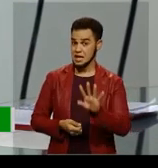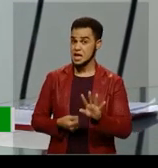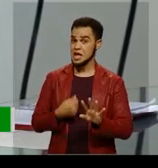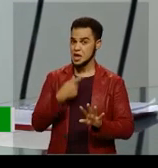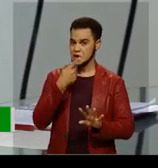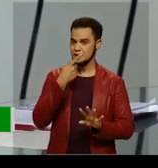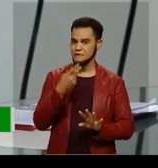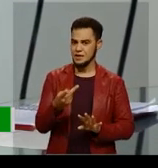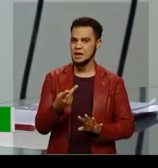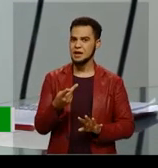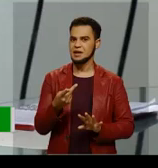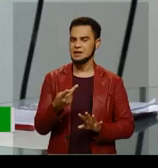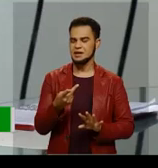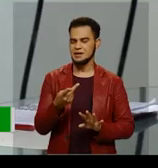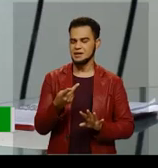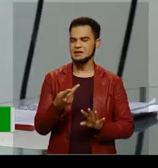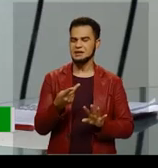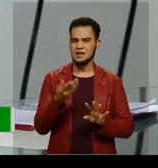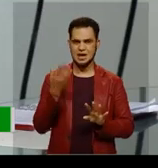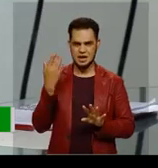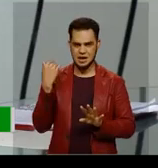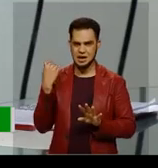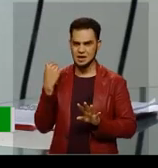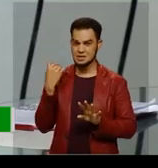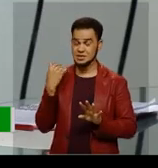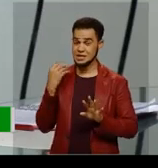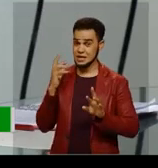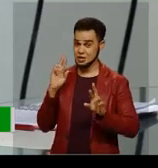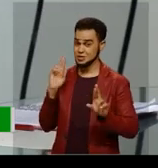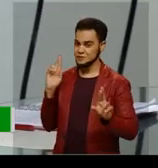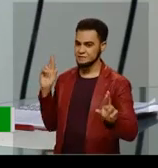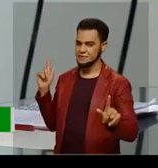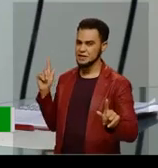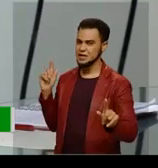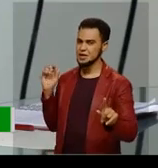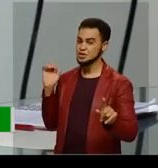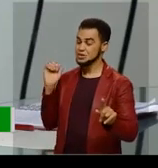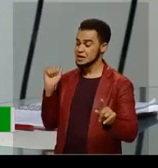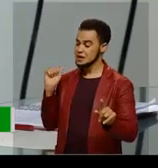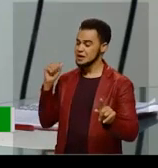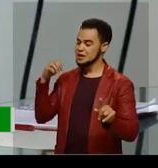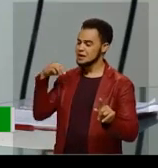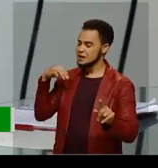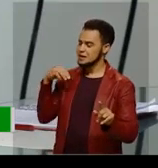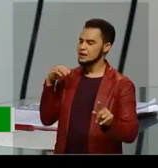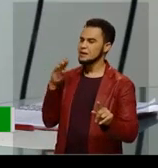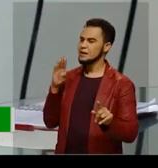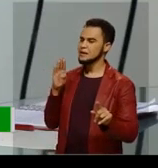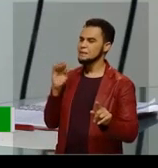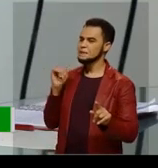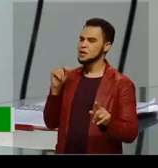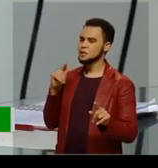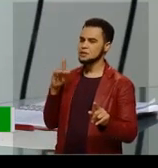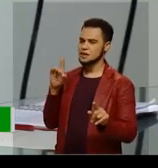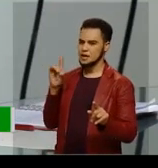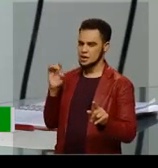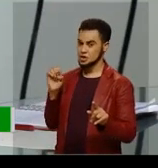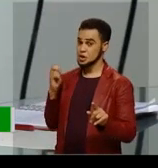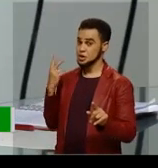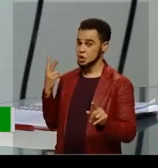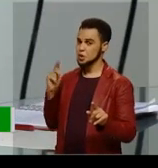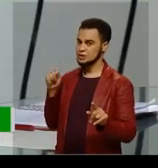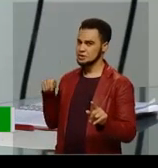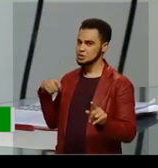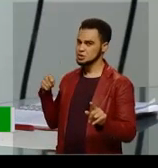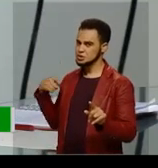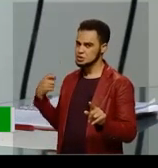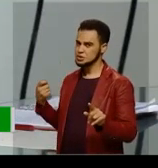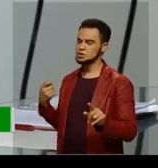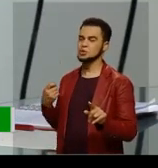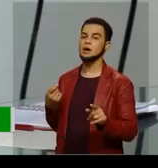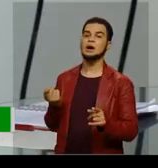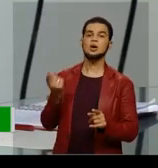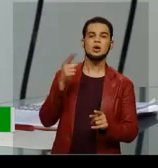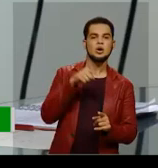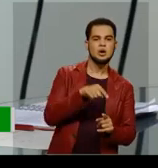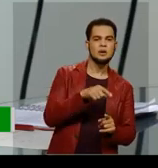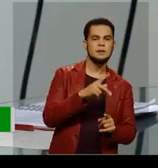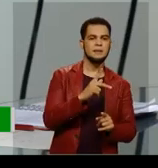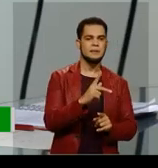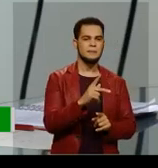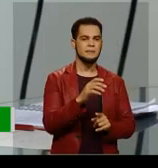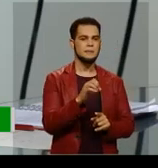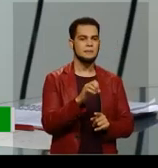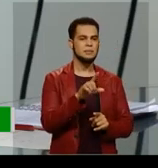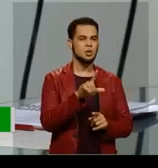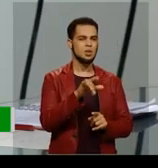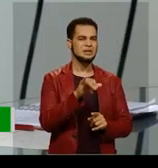agora polissemia. Não pode confundir os dois, tá? Porque polissemia é correto. É